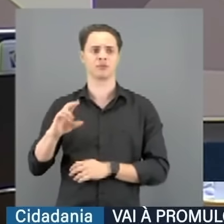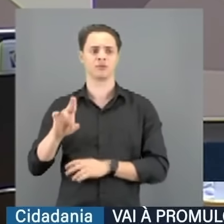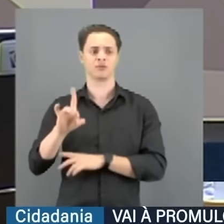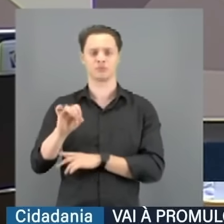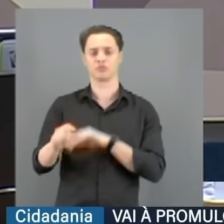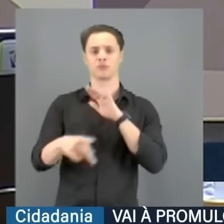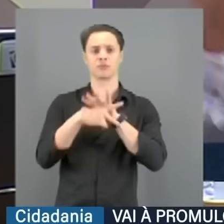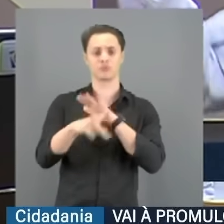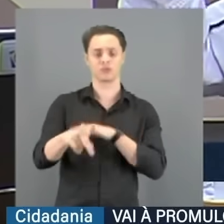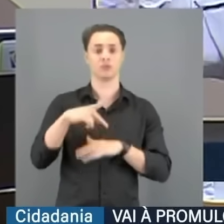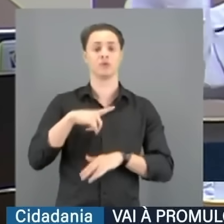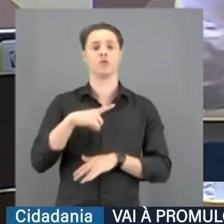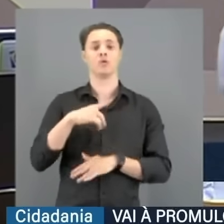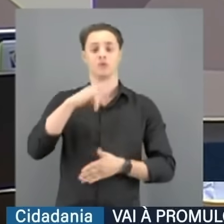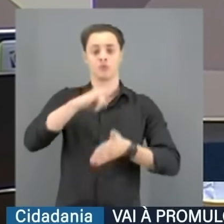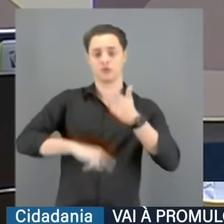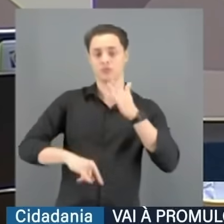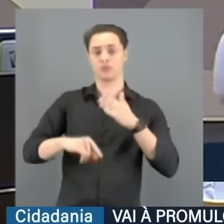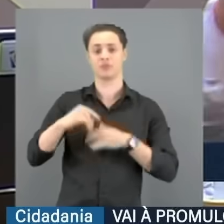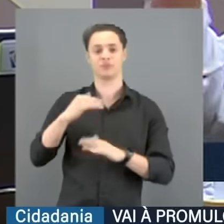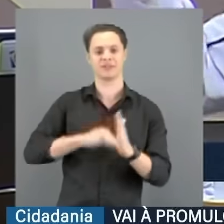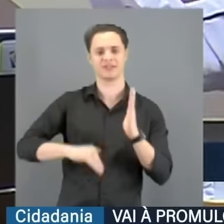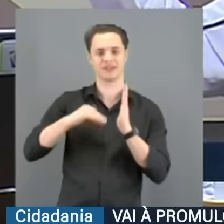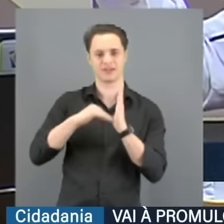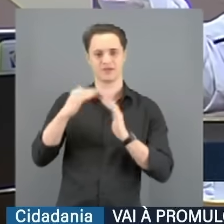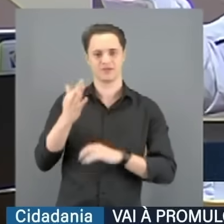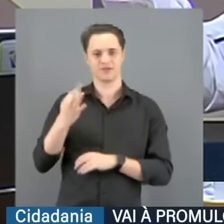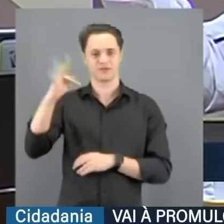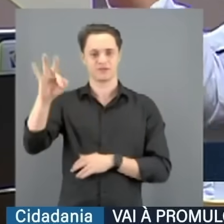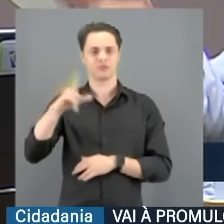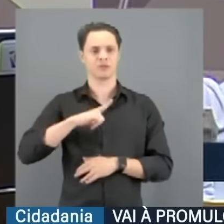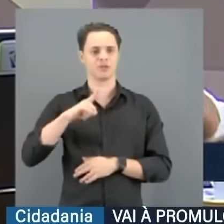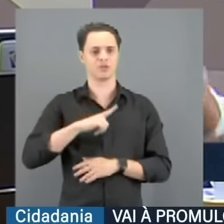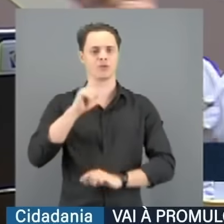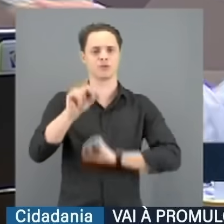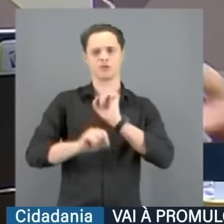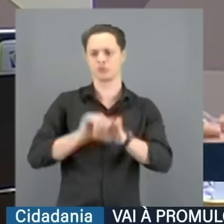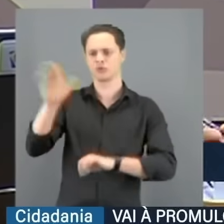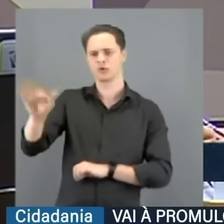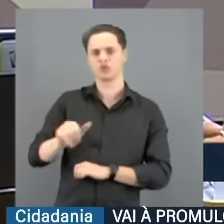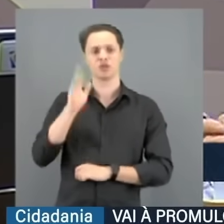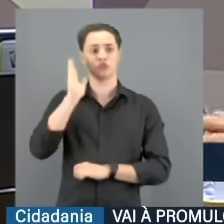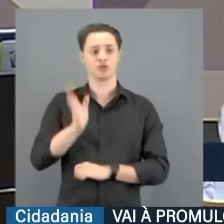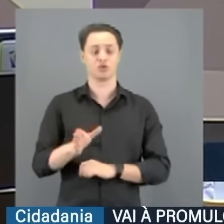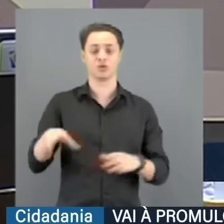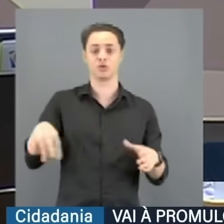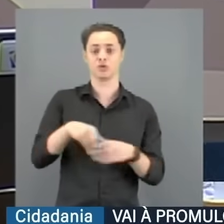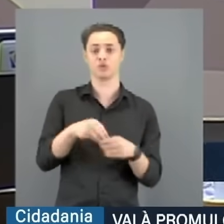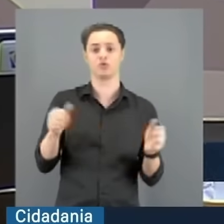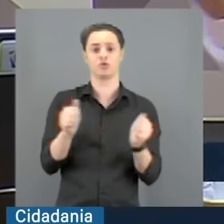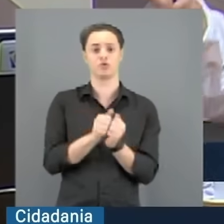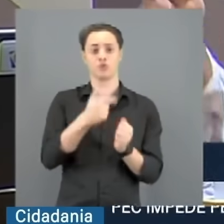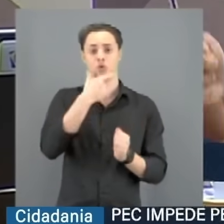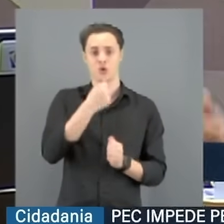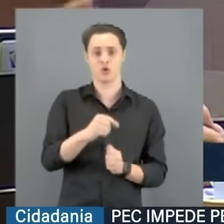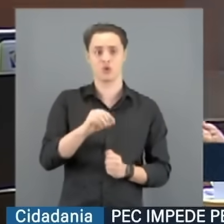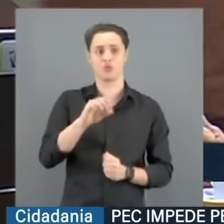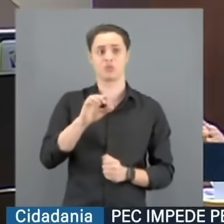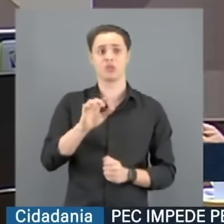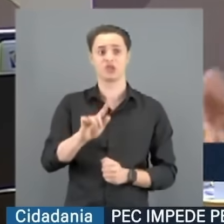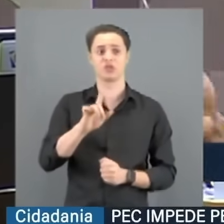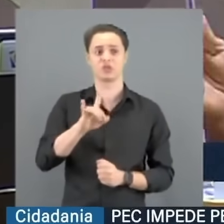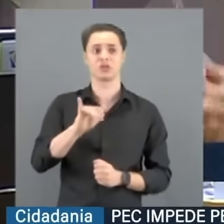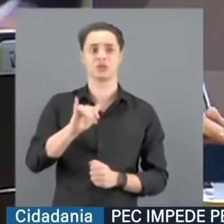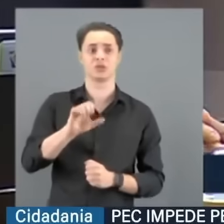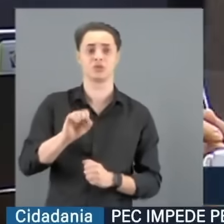Federal. Eles dizem, inclusive, em uma das falas, eu teria pego esse plano escudo do Gedias. Eles não leem os documentos que chegam à